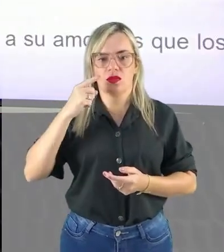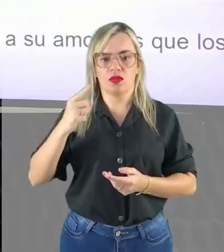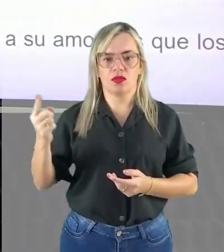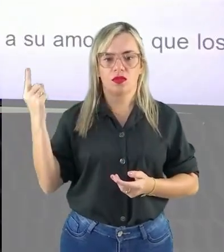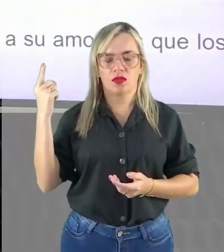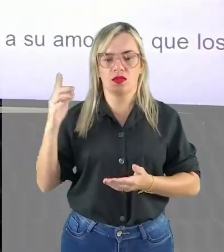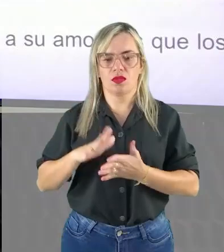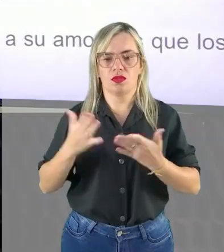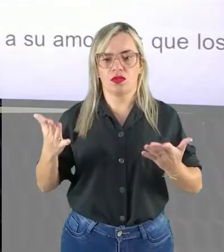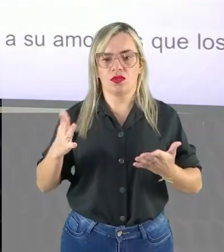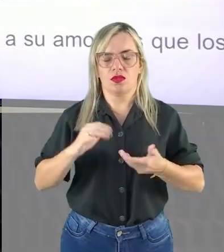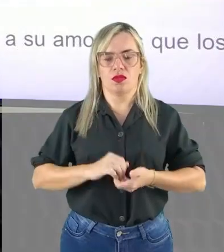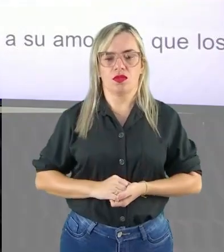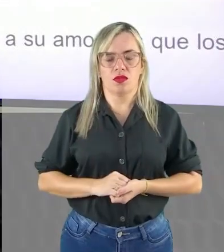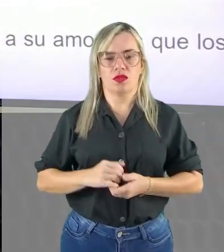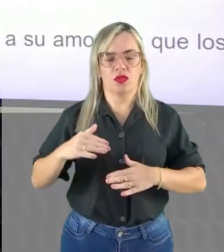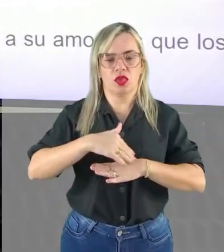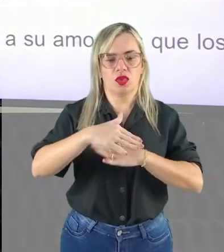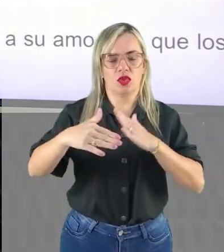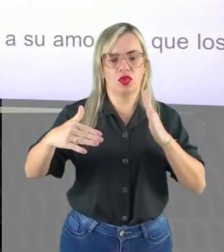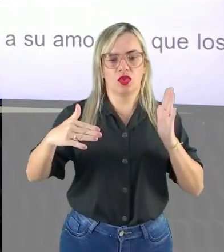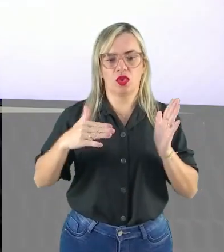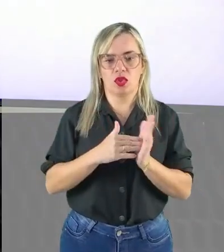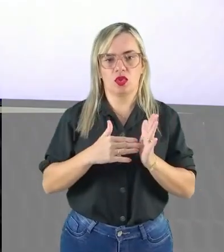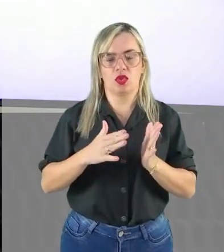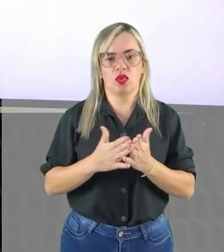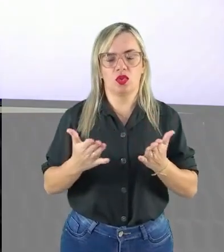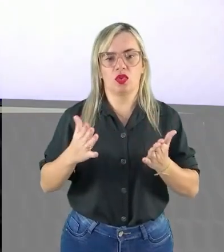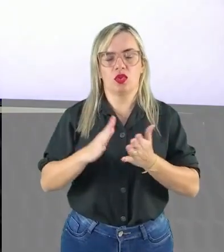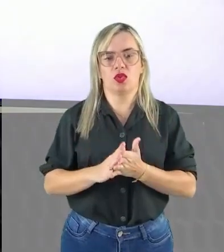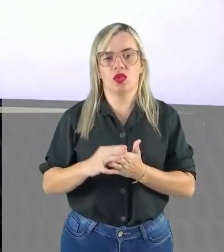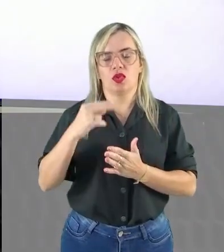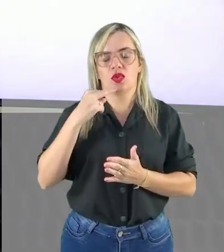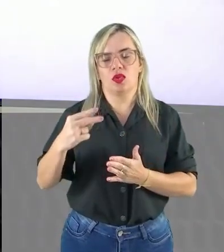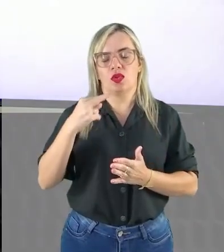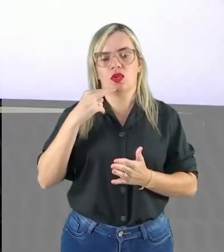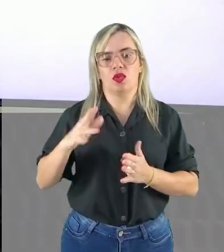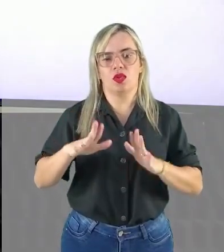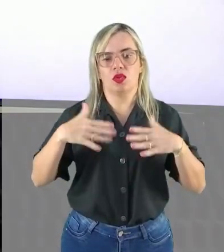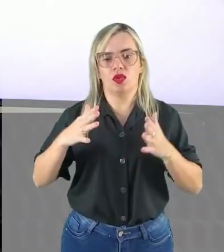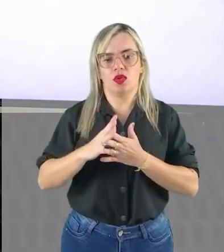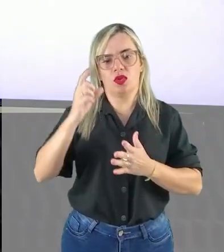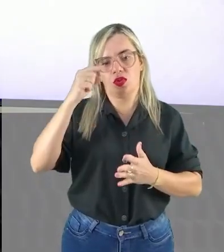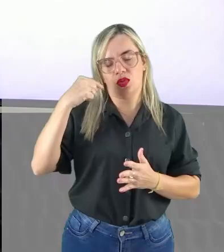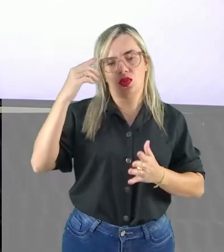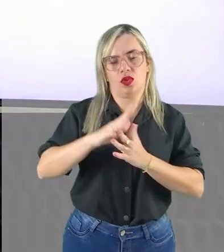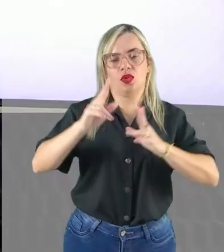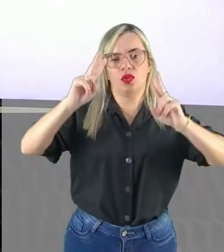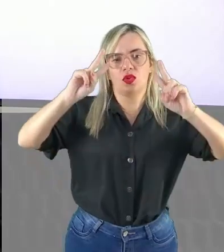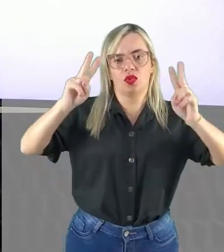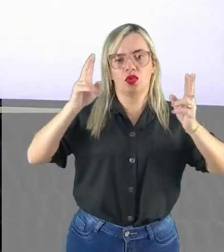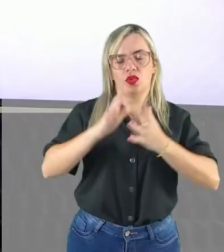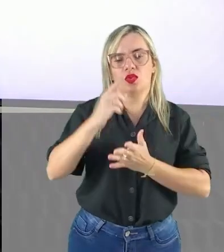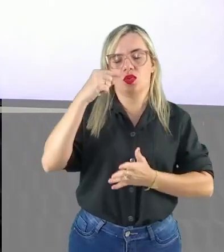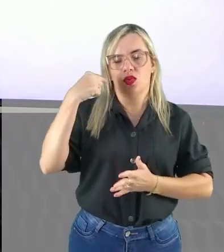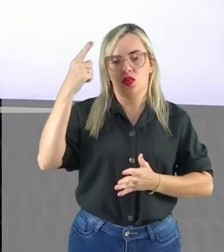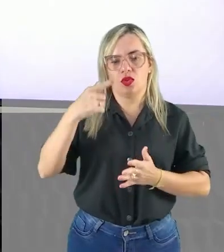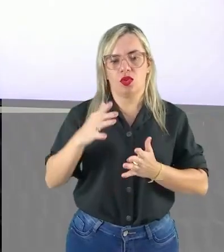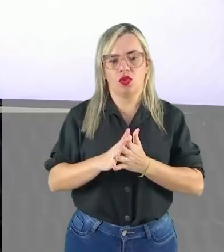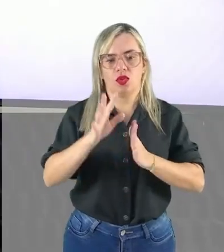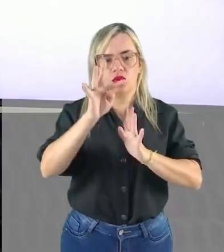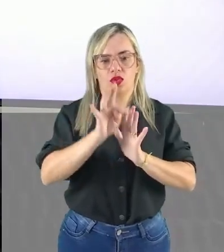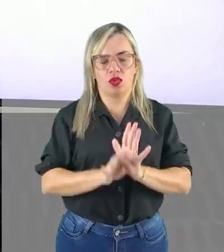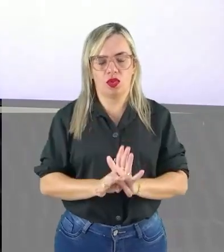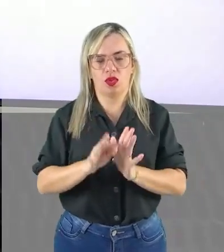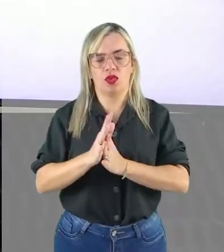só. Questão da UEMA, ela vai estar tudo em espanhol. Vou voltar para vocês. Título em espanhol, questão